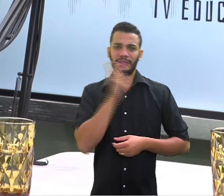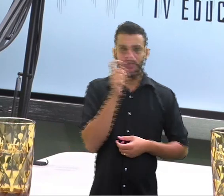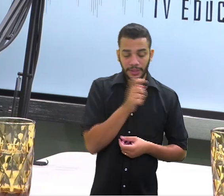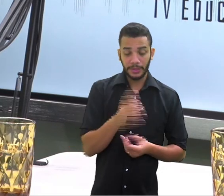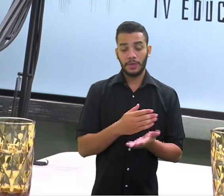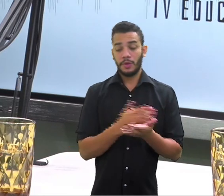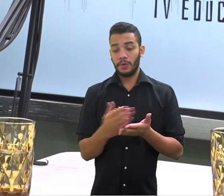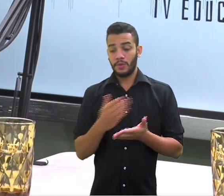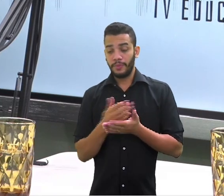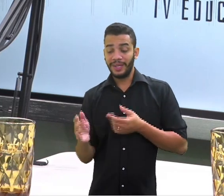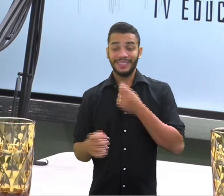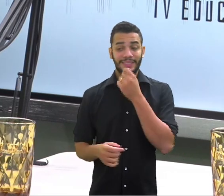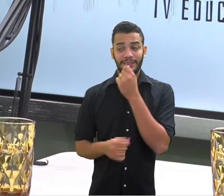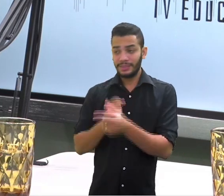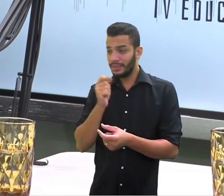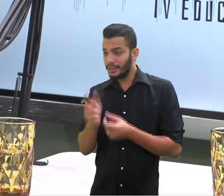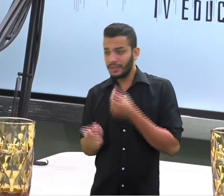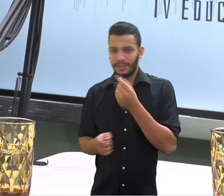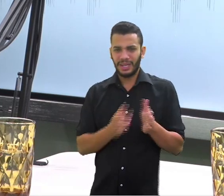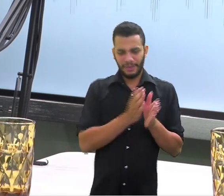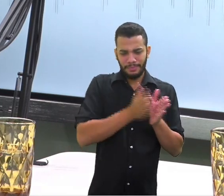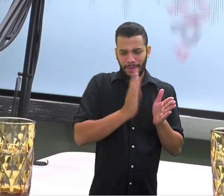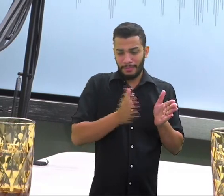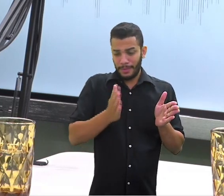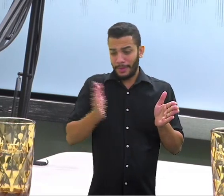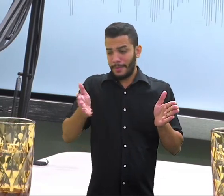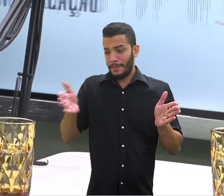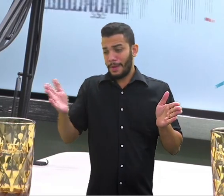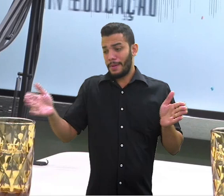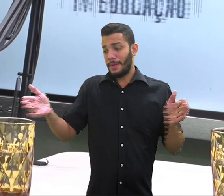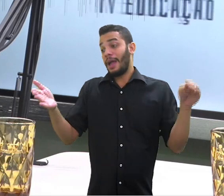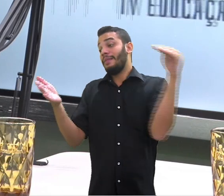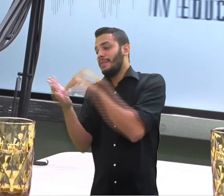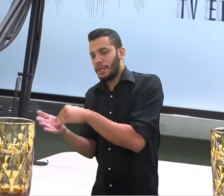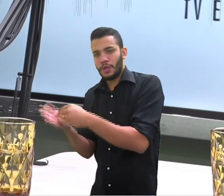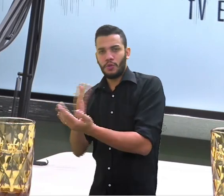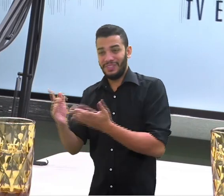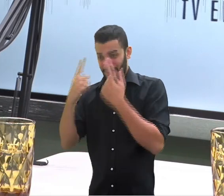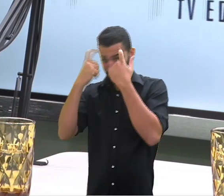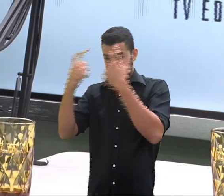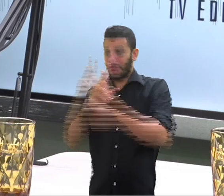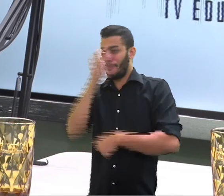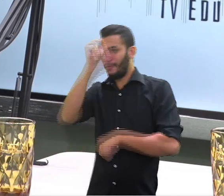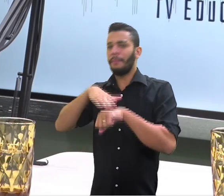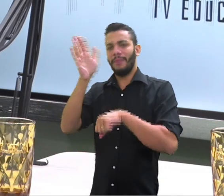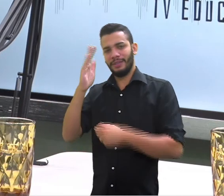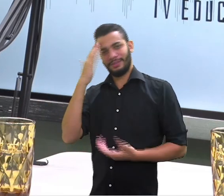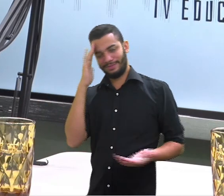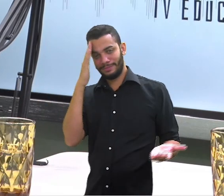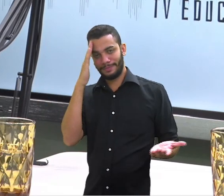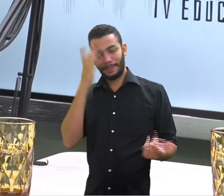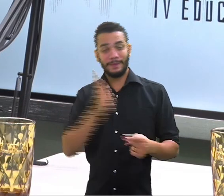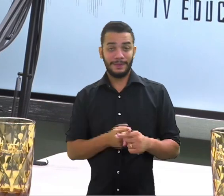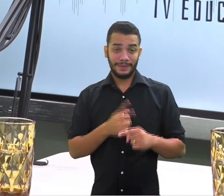para o aluno sobre o que deve ou não ser feito. Muitos alunos não recebem essa orientação, muitos pais, infelizmente, nem leem